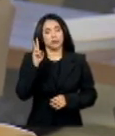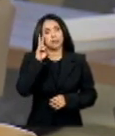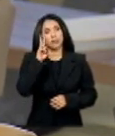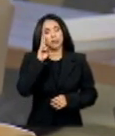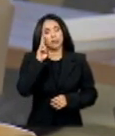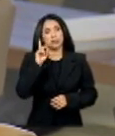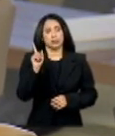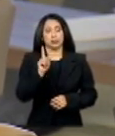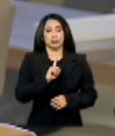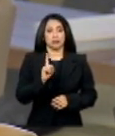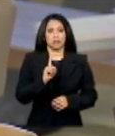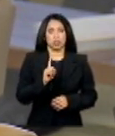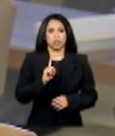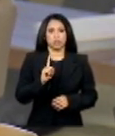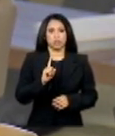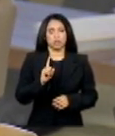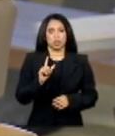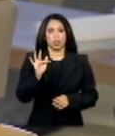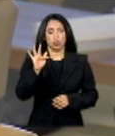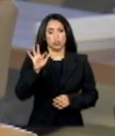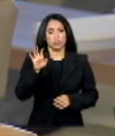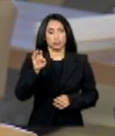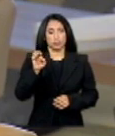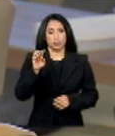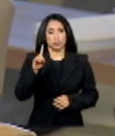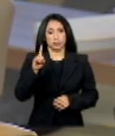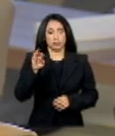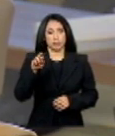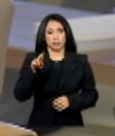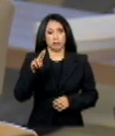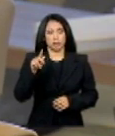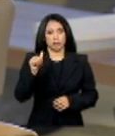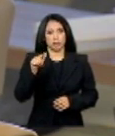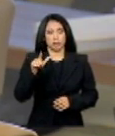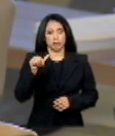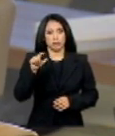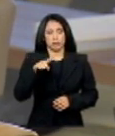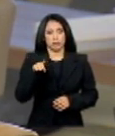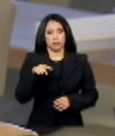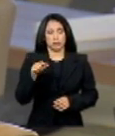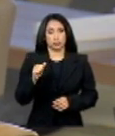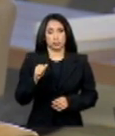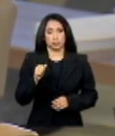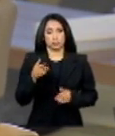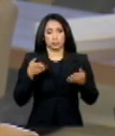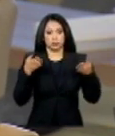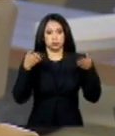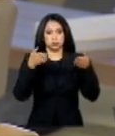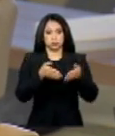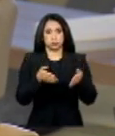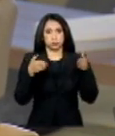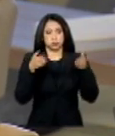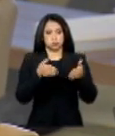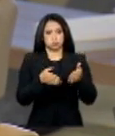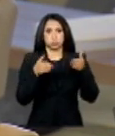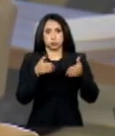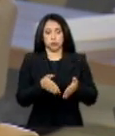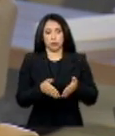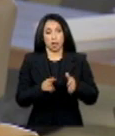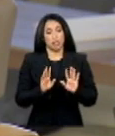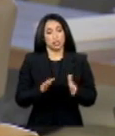federalismo e federalismo por cooperação mas sim um federalismo por concentração é e portanto essa